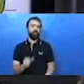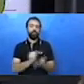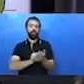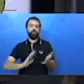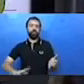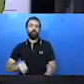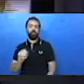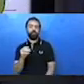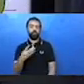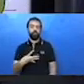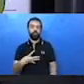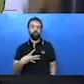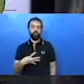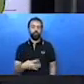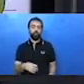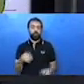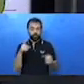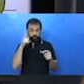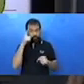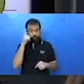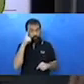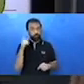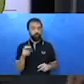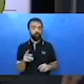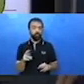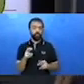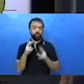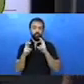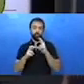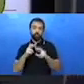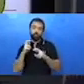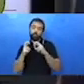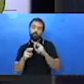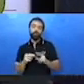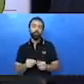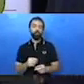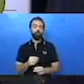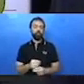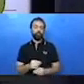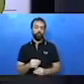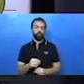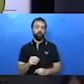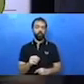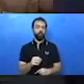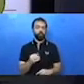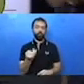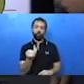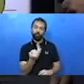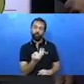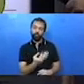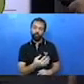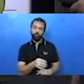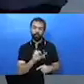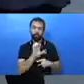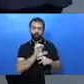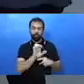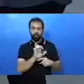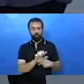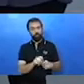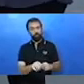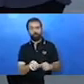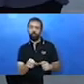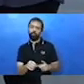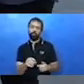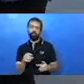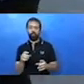Exercício 4. Reflita sobre a relação entre o número das unidades federativas do Brasil e o número de estrelas da